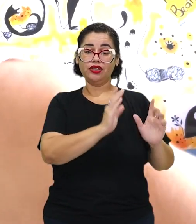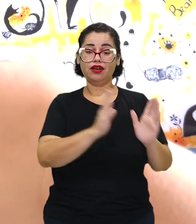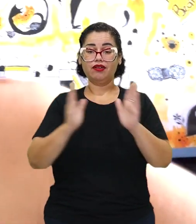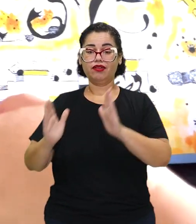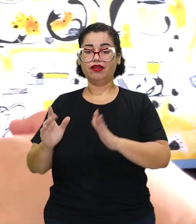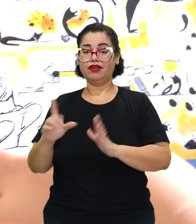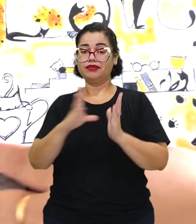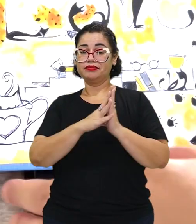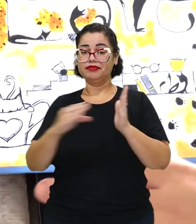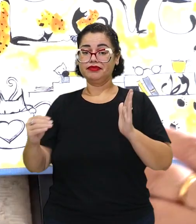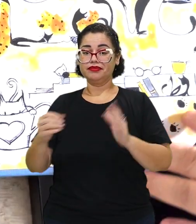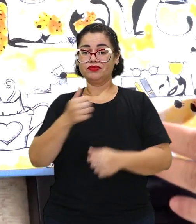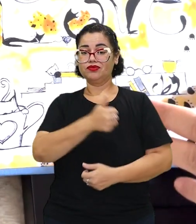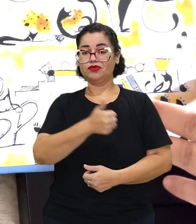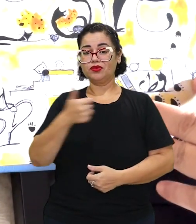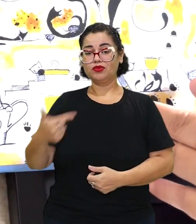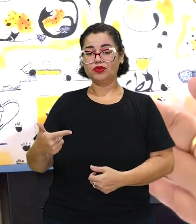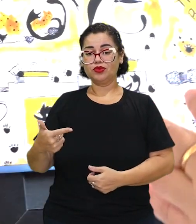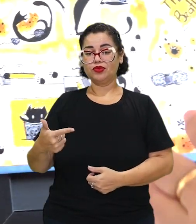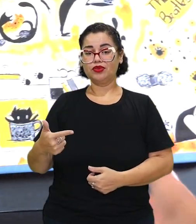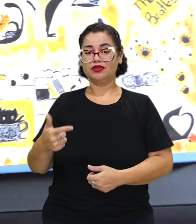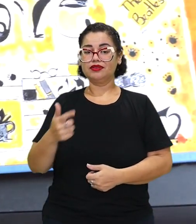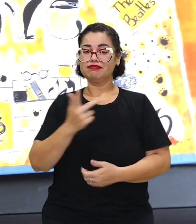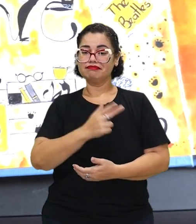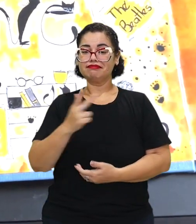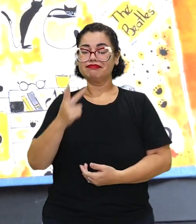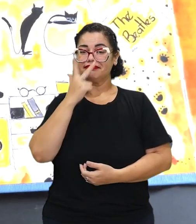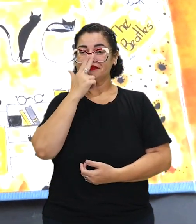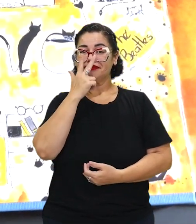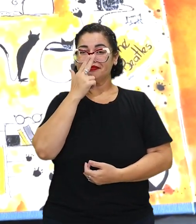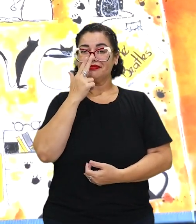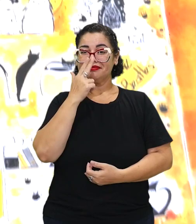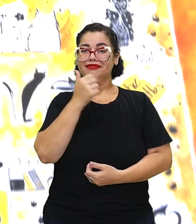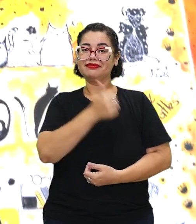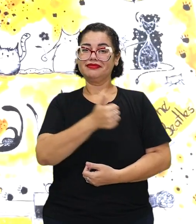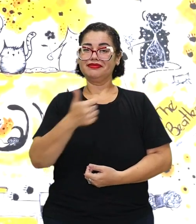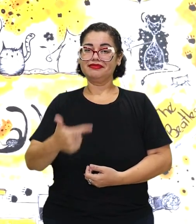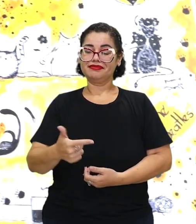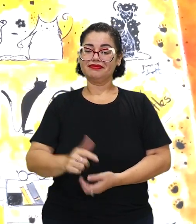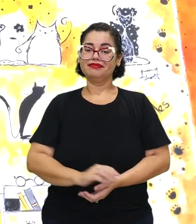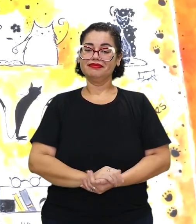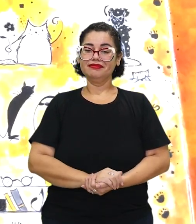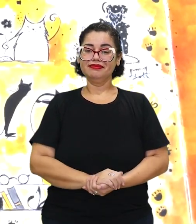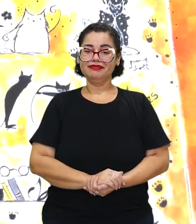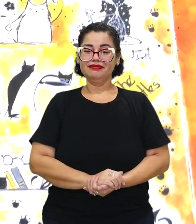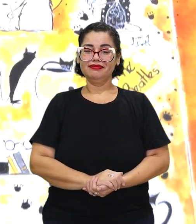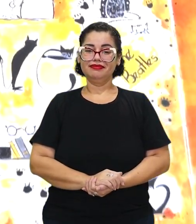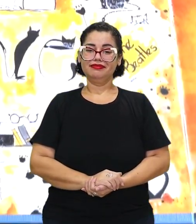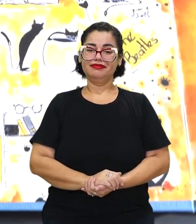aqui tá o original, né? Aqui tá só para você ter